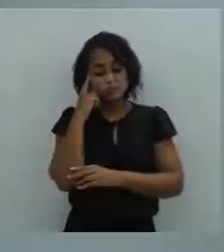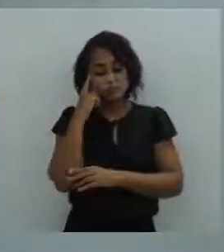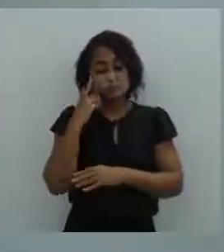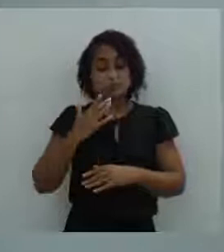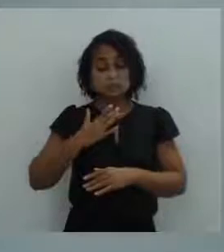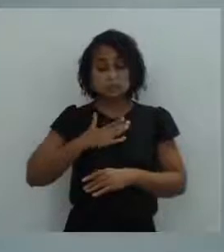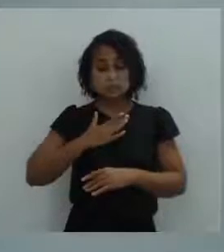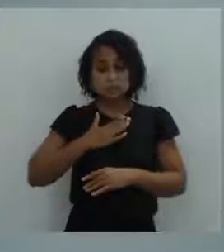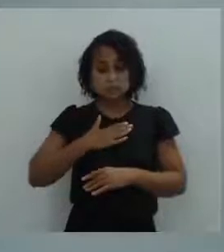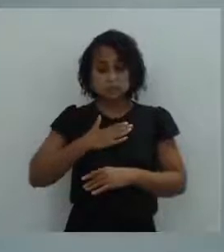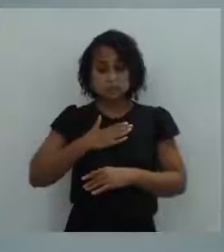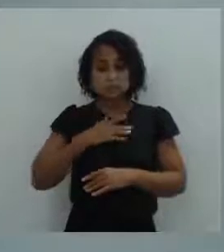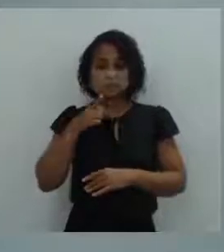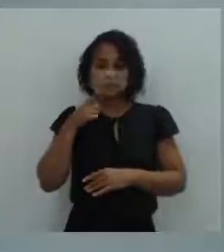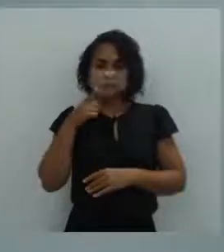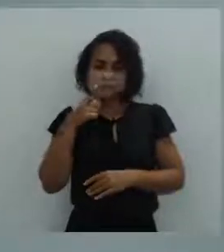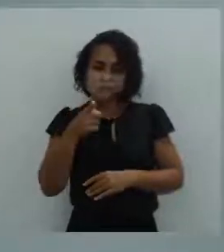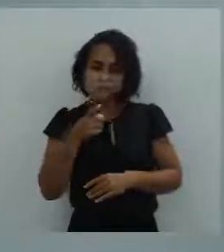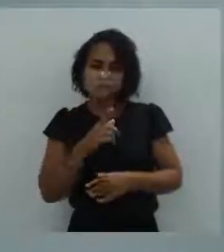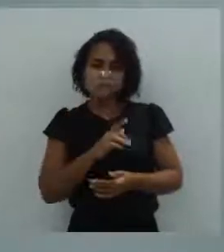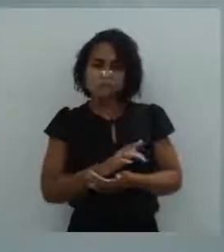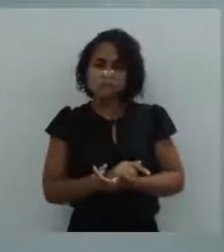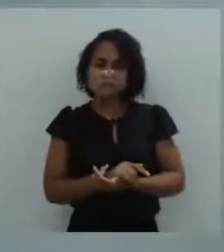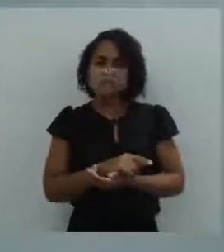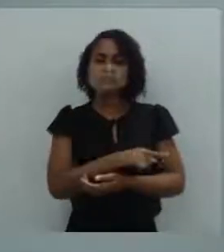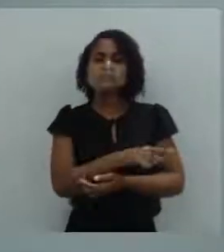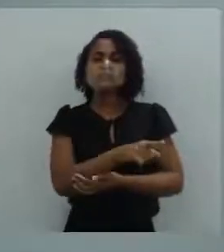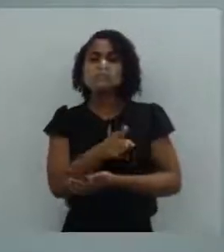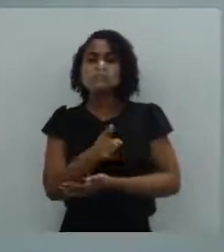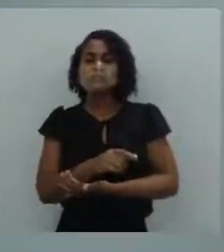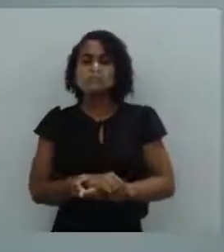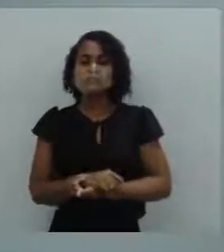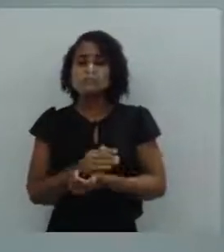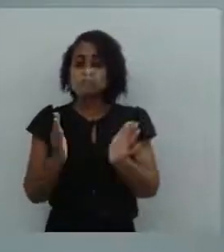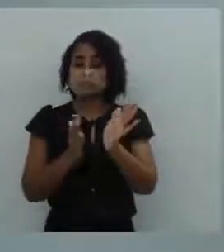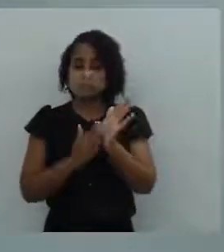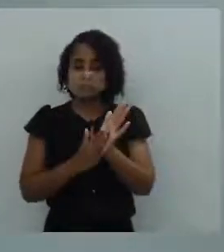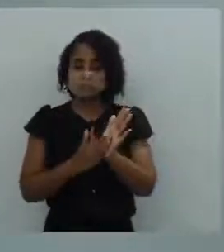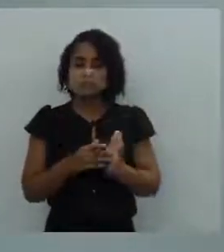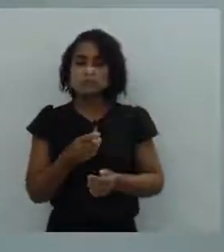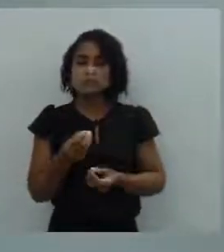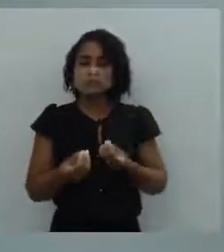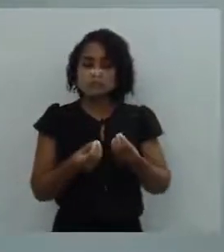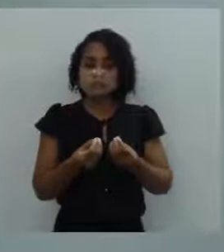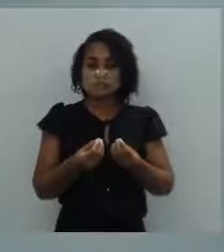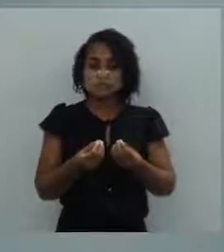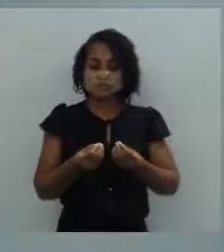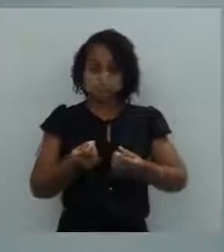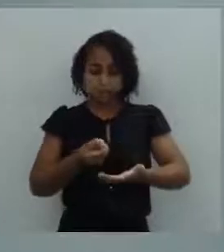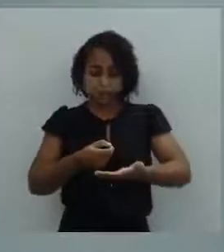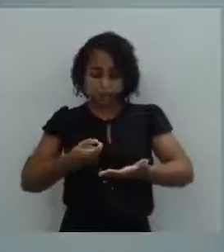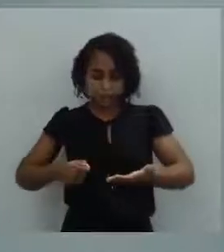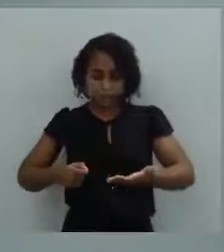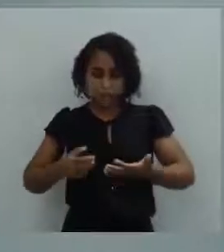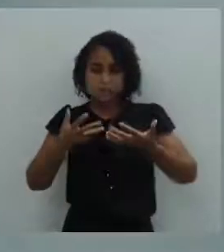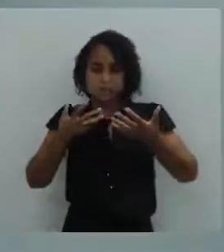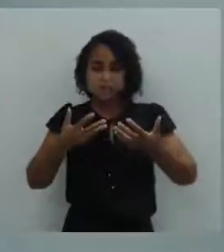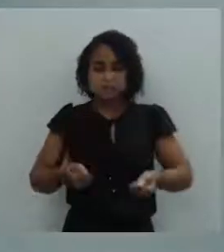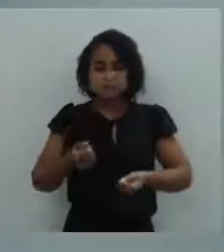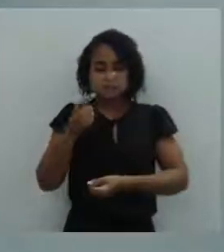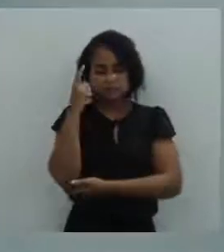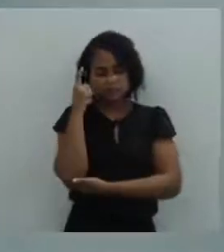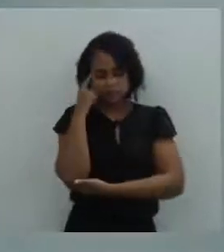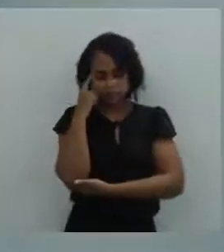eu venho para vocês, né, fazer essa proposta. Pegue os caderninhos e vamos